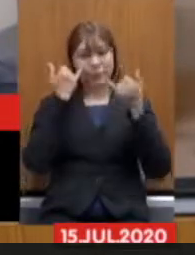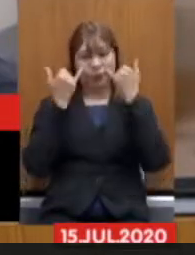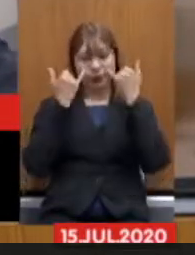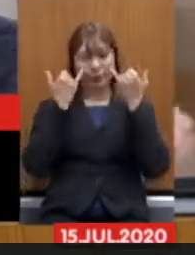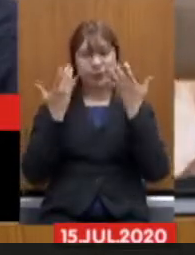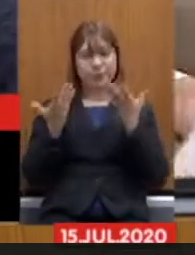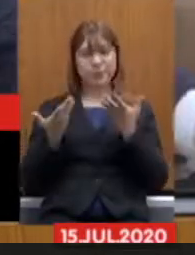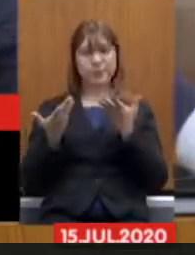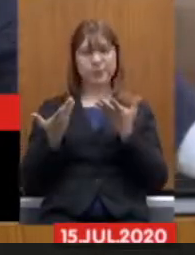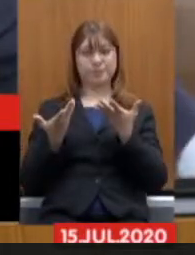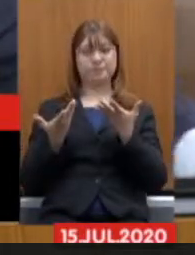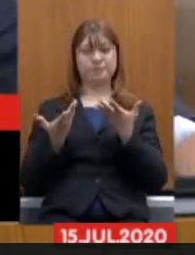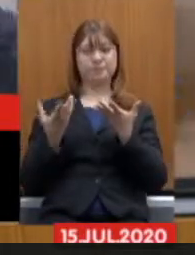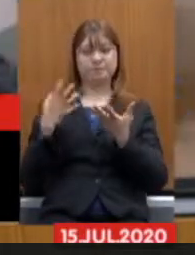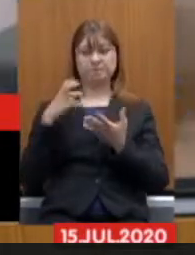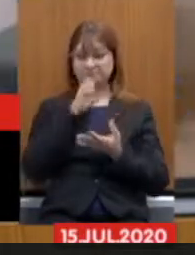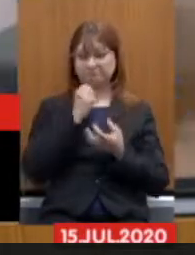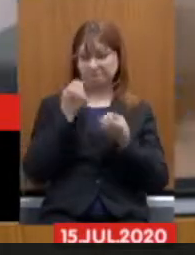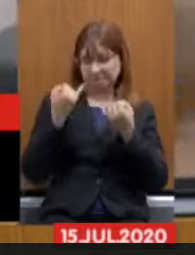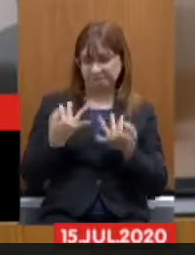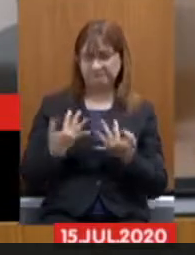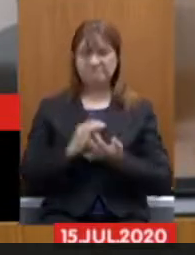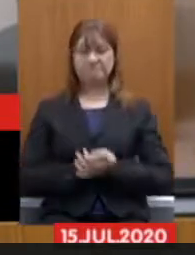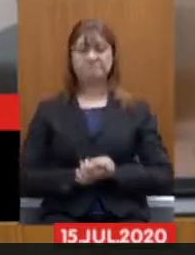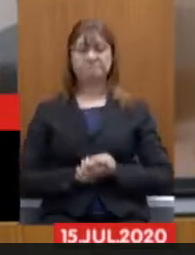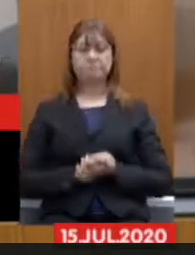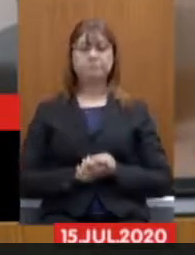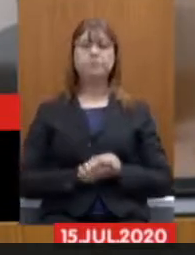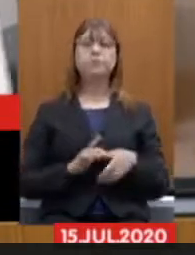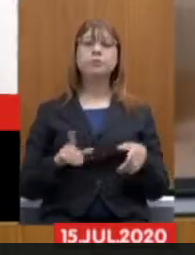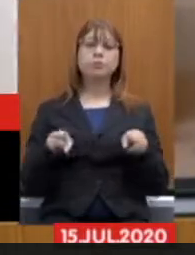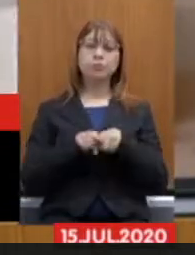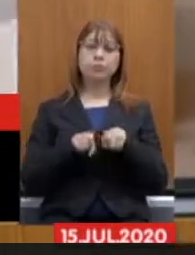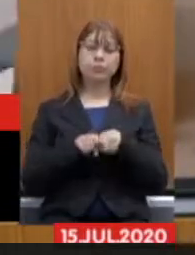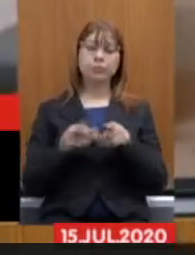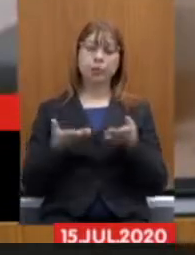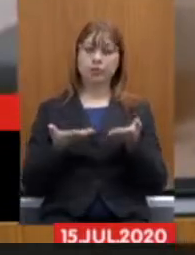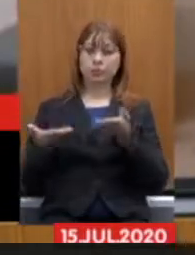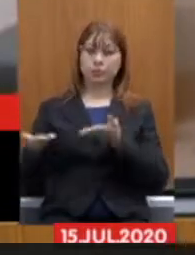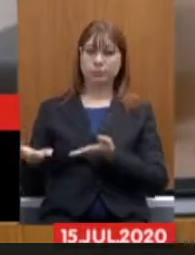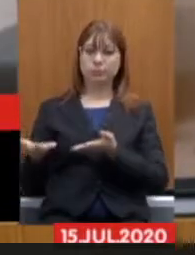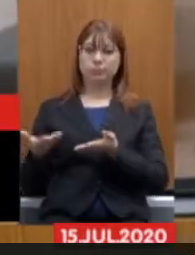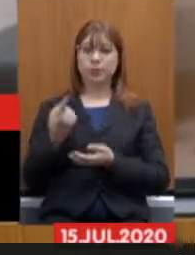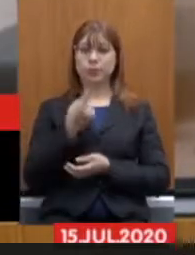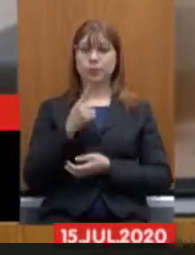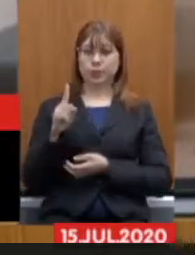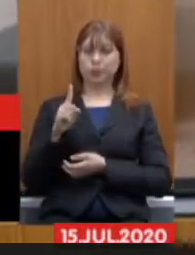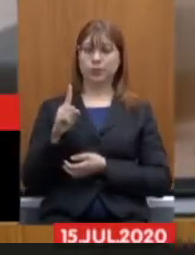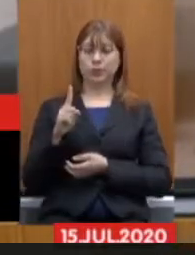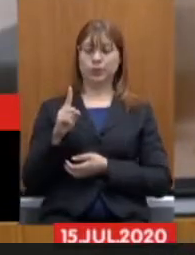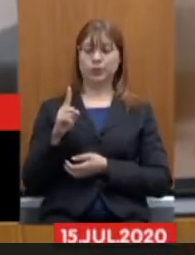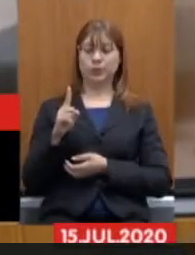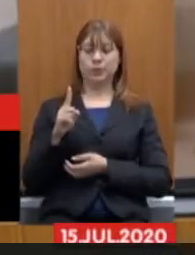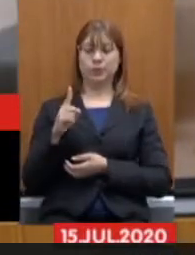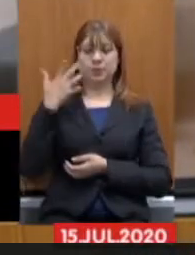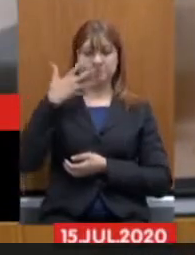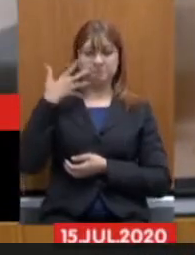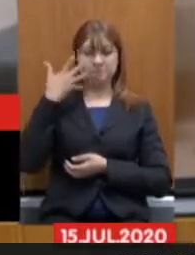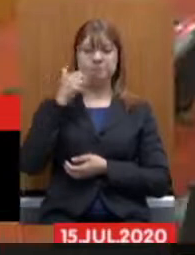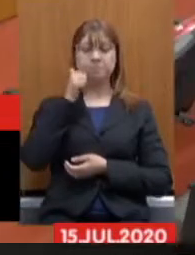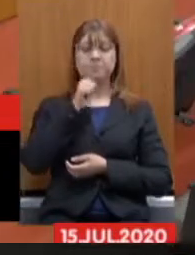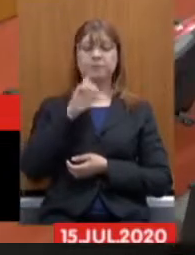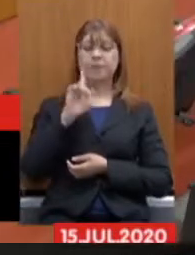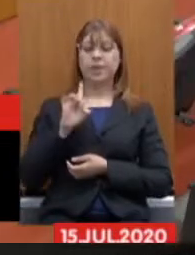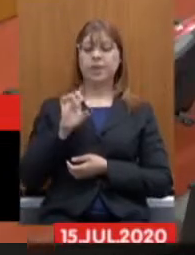colocação precisa e agora com a palavra a nossa última de bater dura é